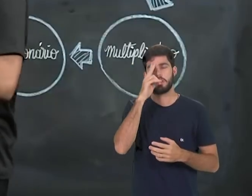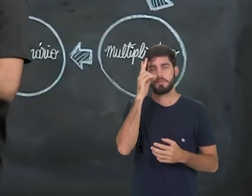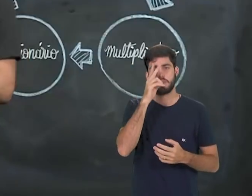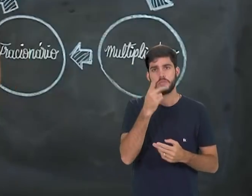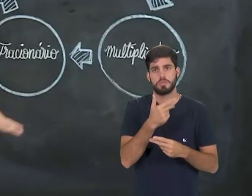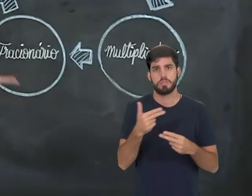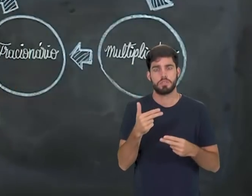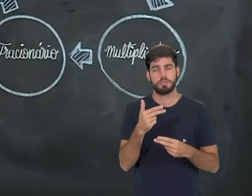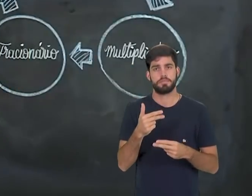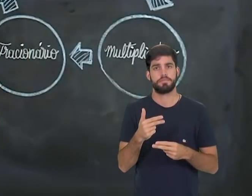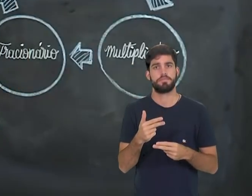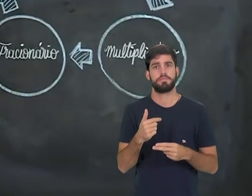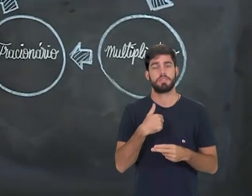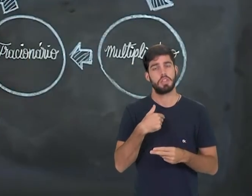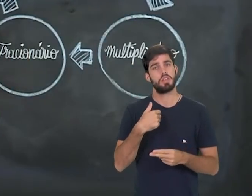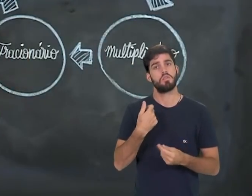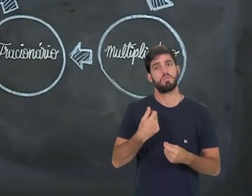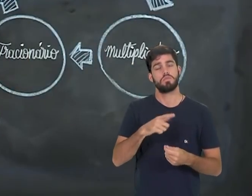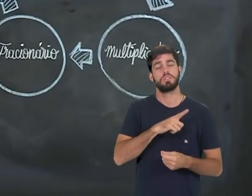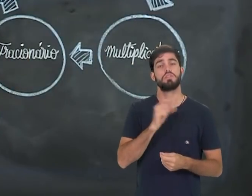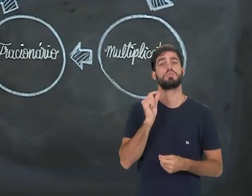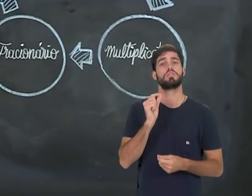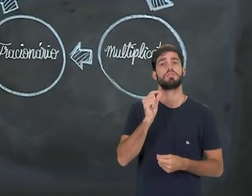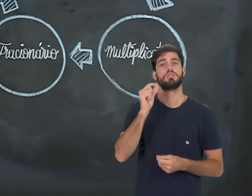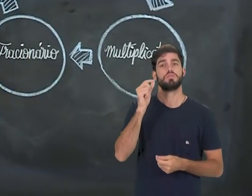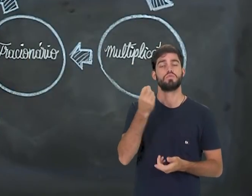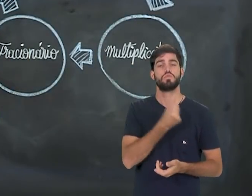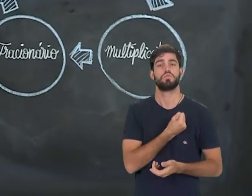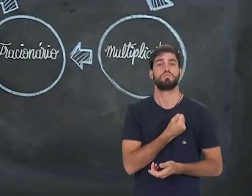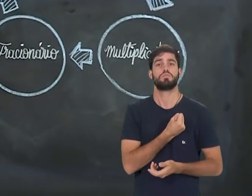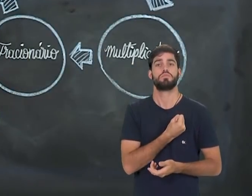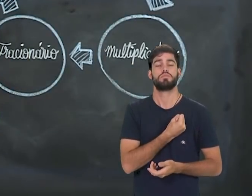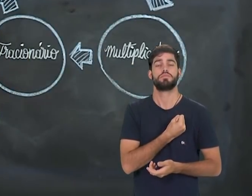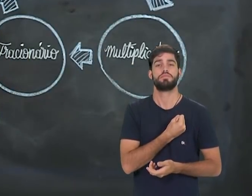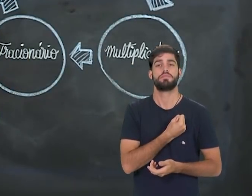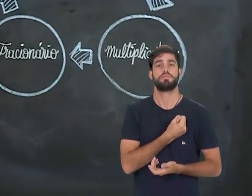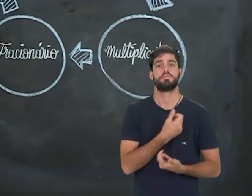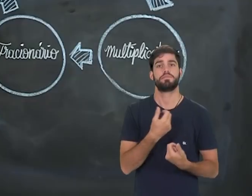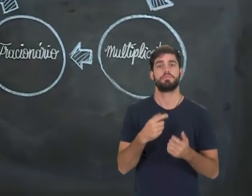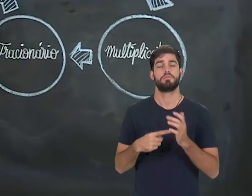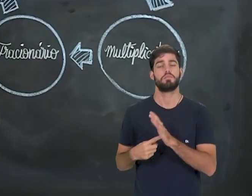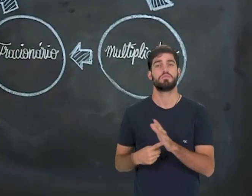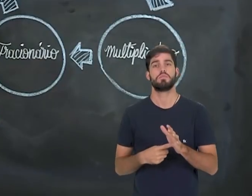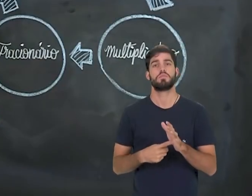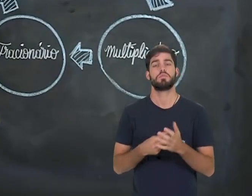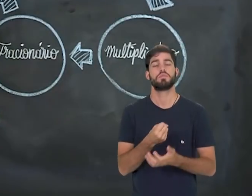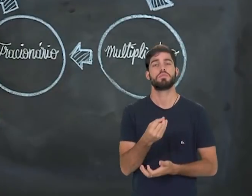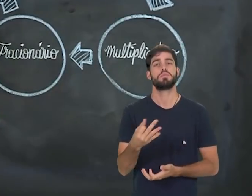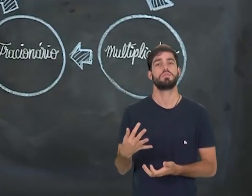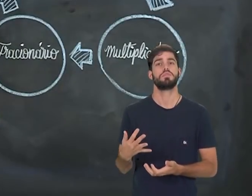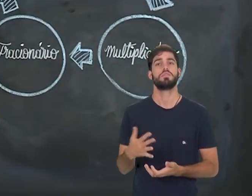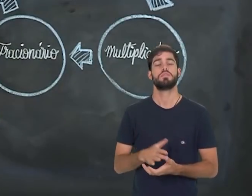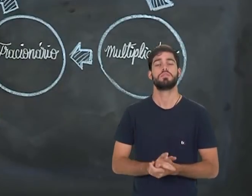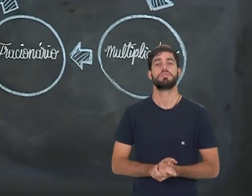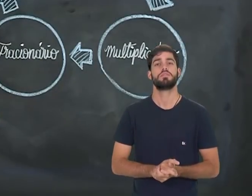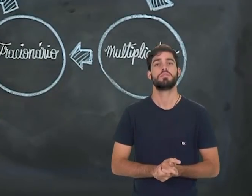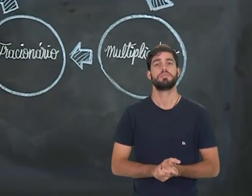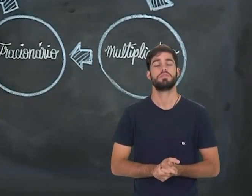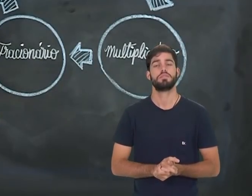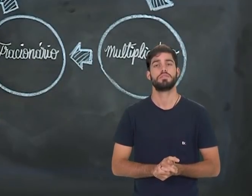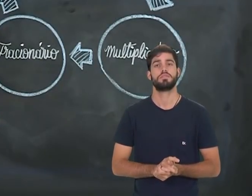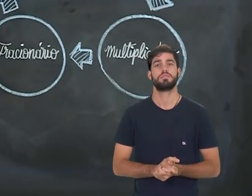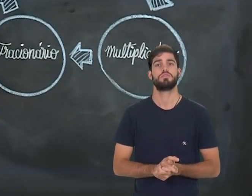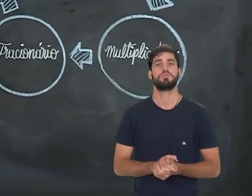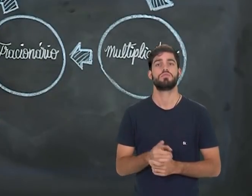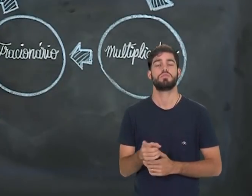vocês, ó. Lembrar que eu tenho um número, expressão gráfica, escrito aqui. Um número indica uma quantidade, então na matemática os números indicam quantidade.